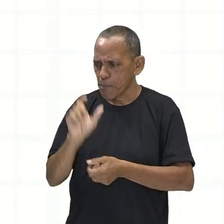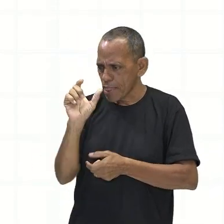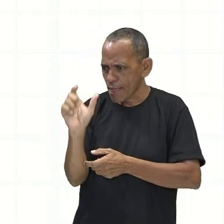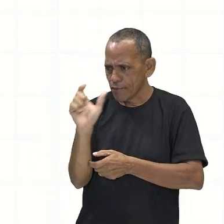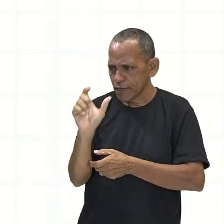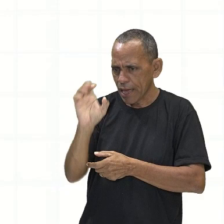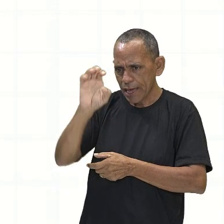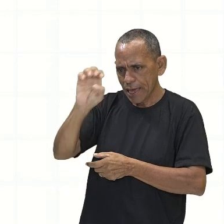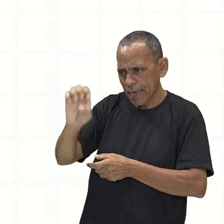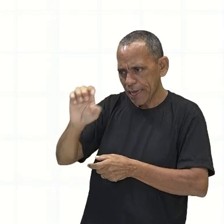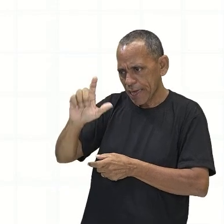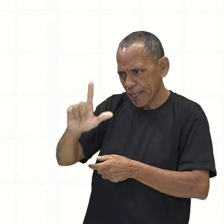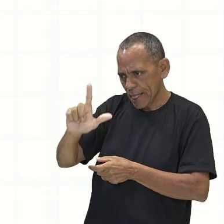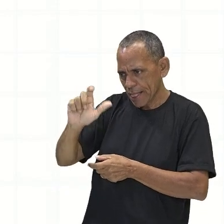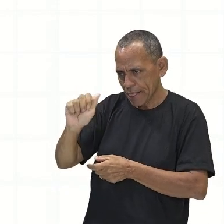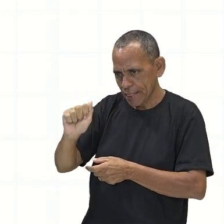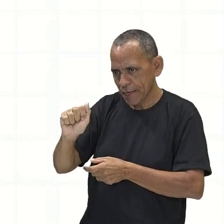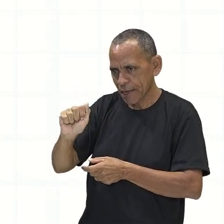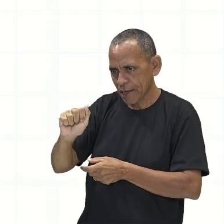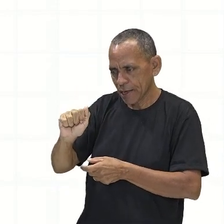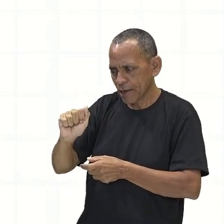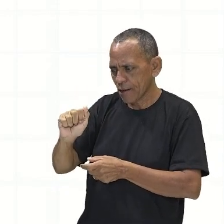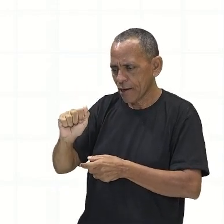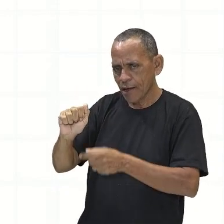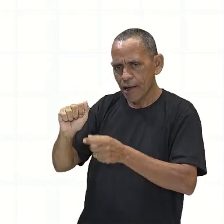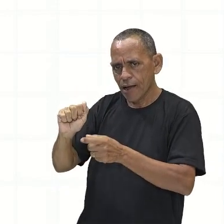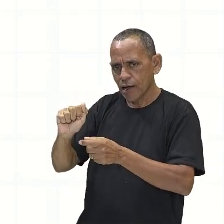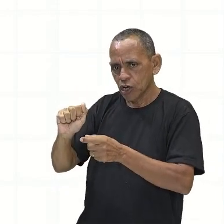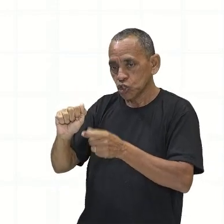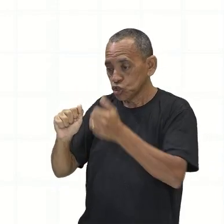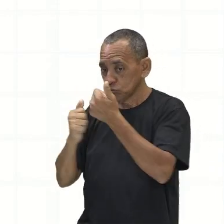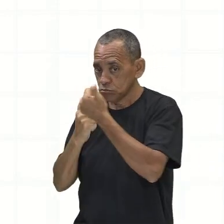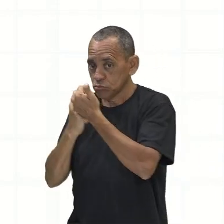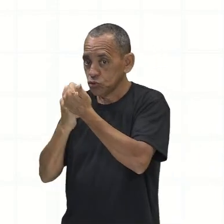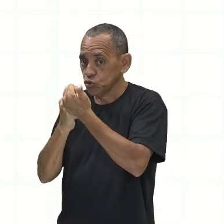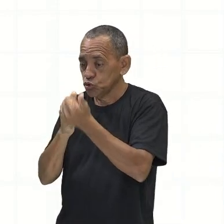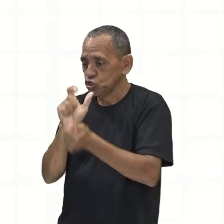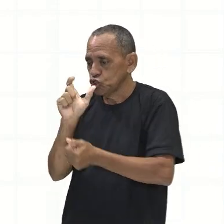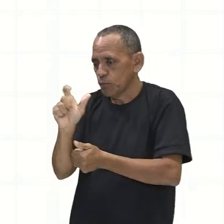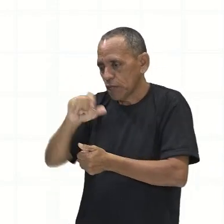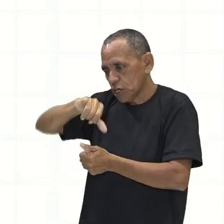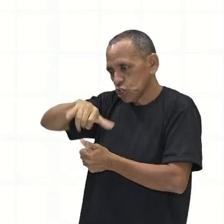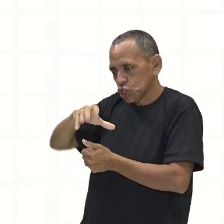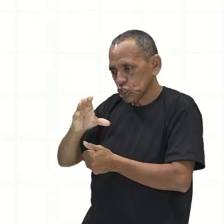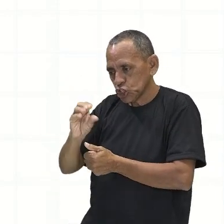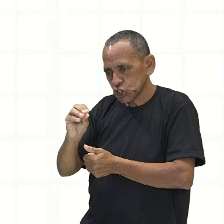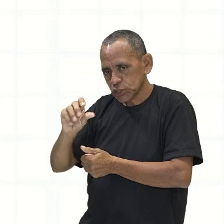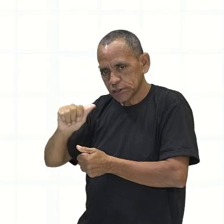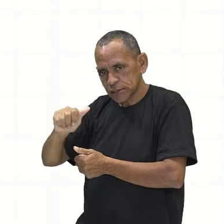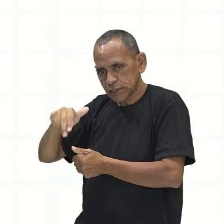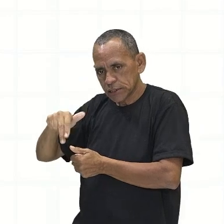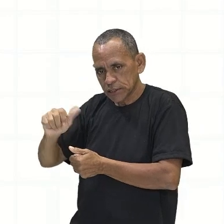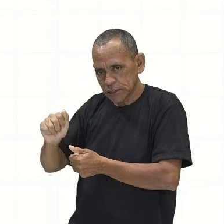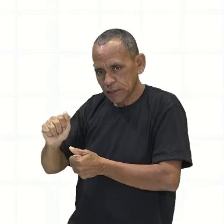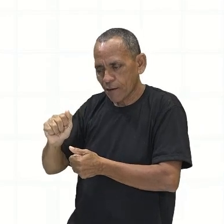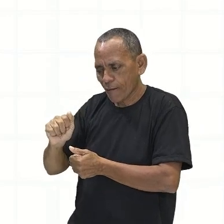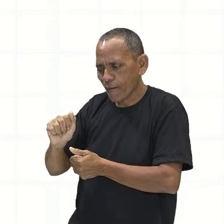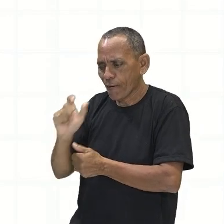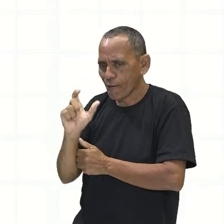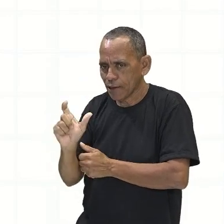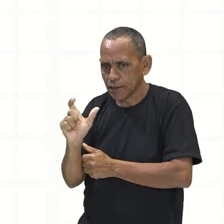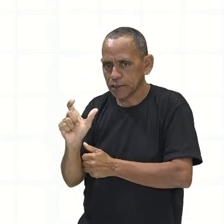vou convidá-la para a minha festa. Aqui está na forma culta. Na forma culta,